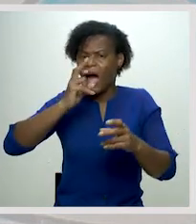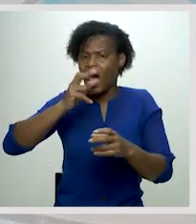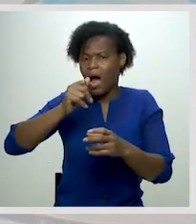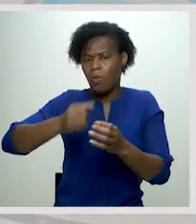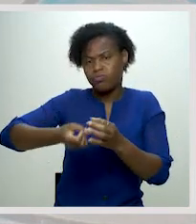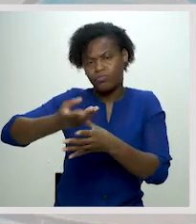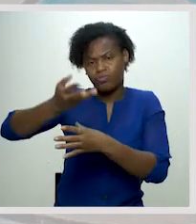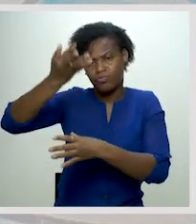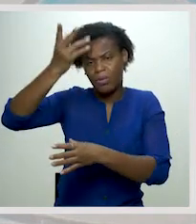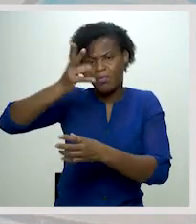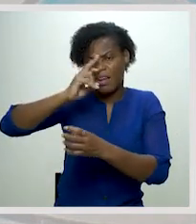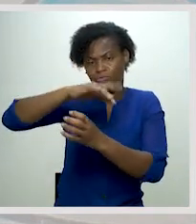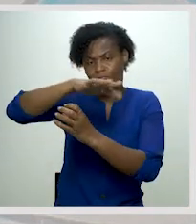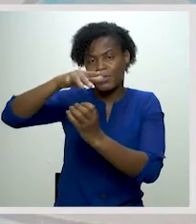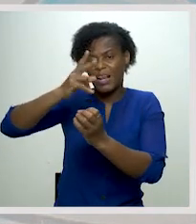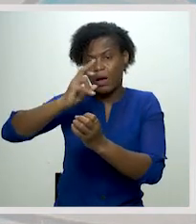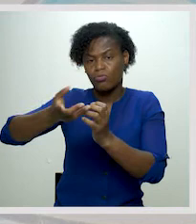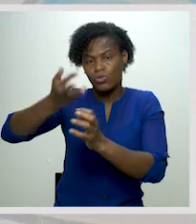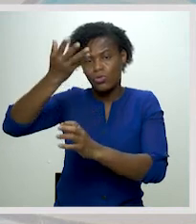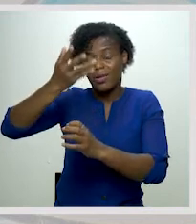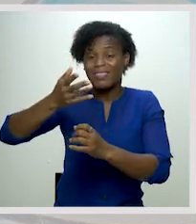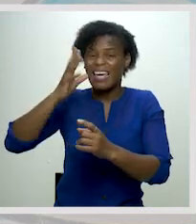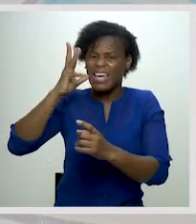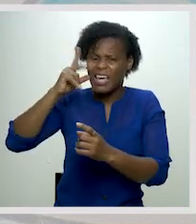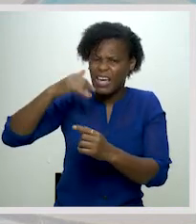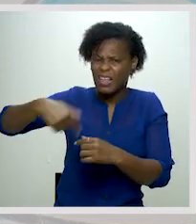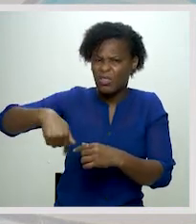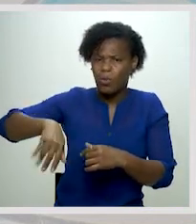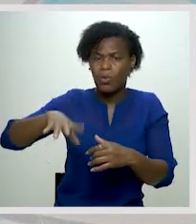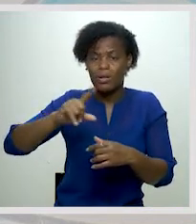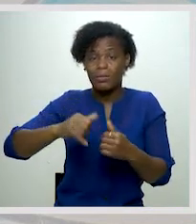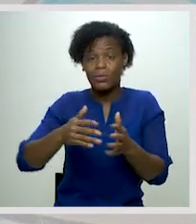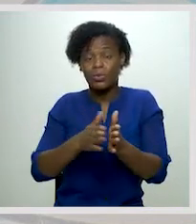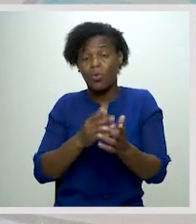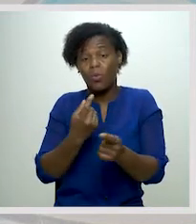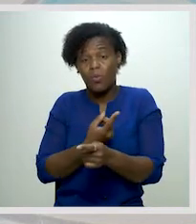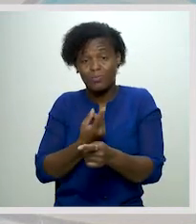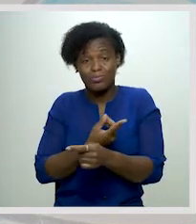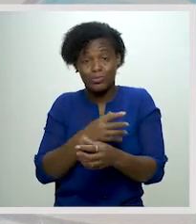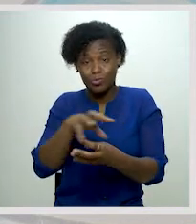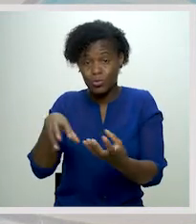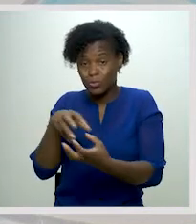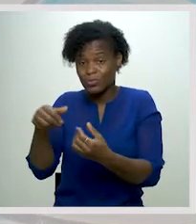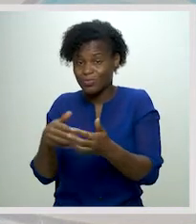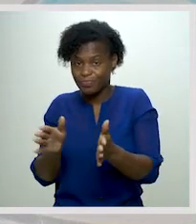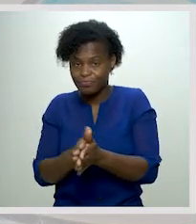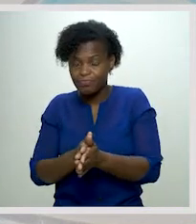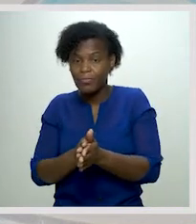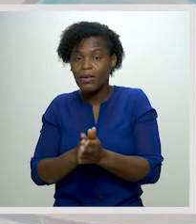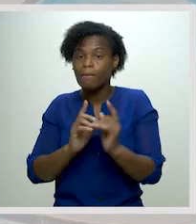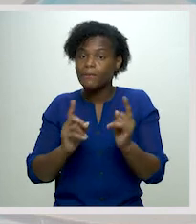libertação do vapor da água para a atmosfera, temperaturas elevadíssimas, todos esses componentes,